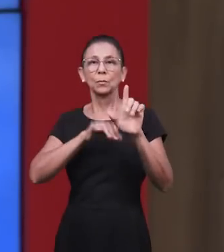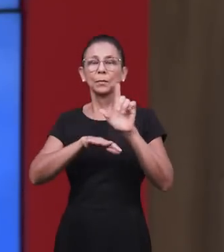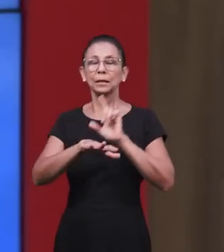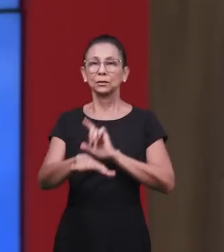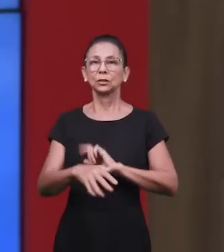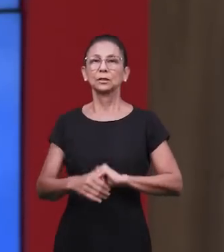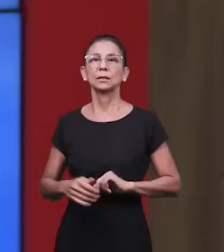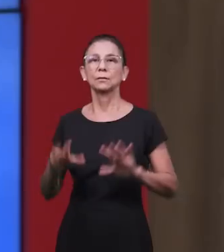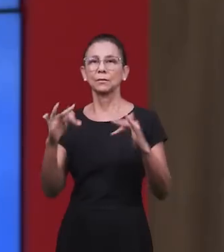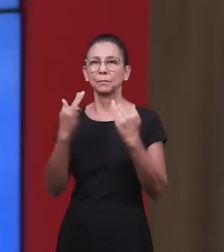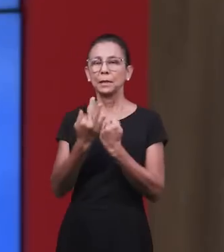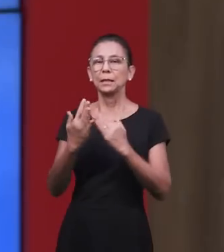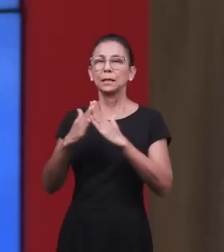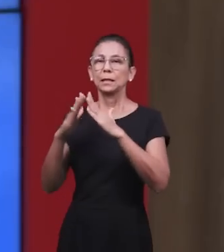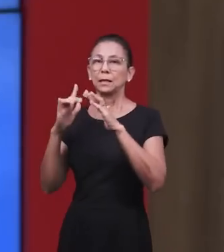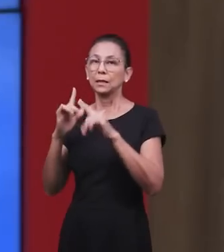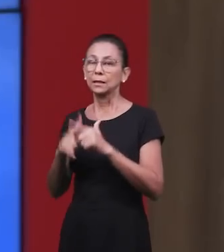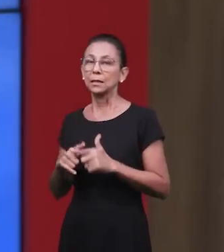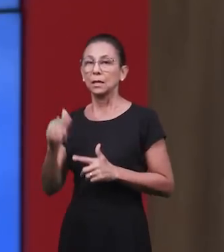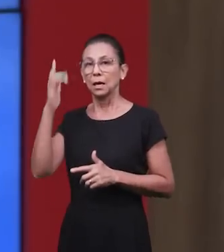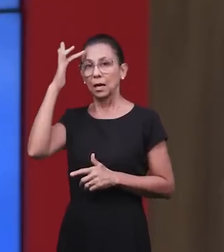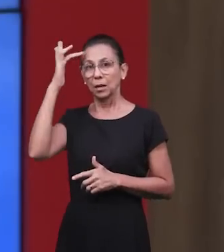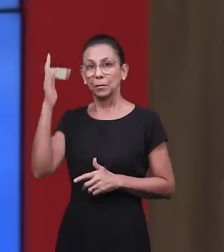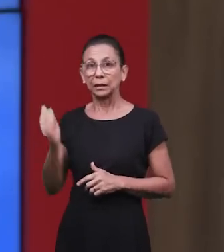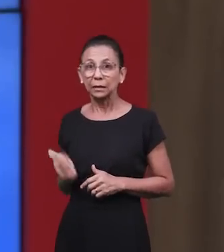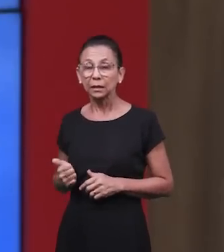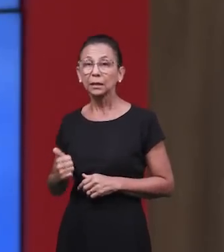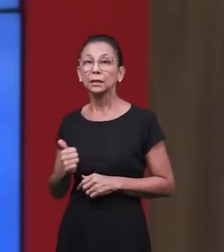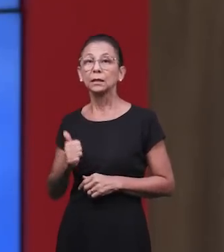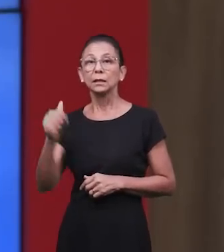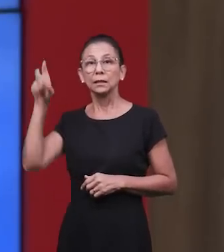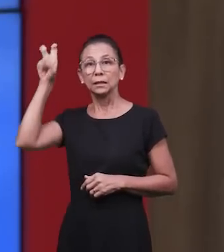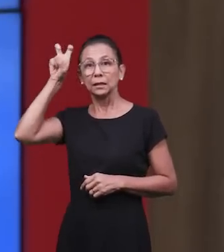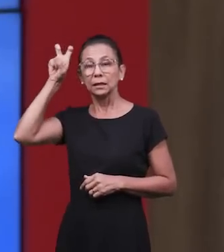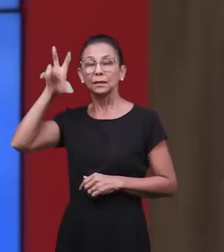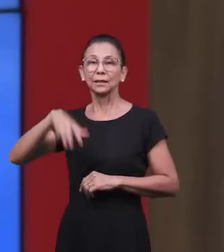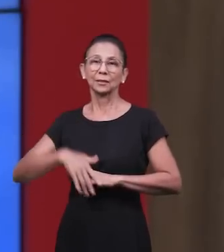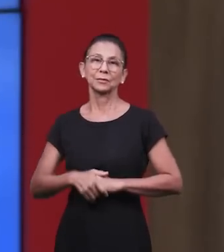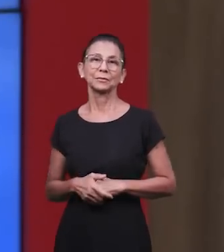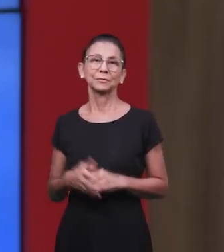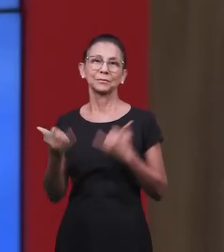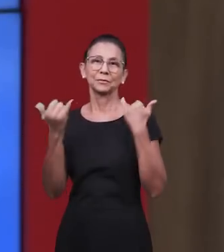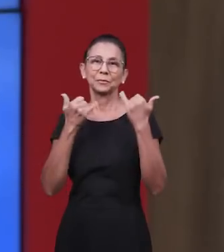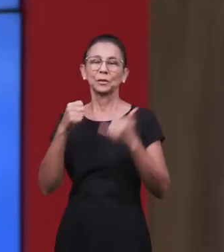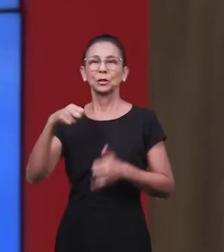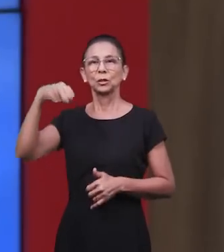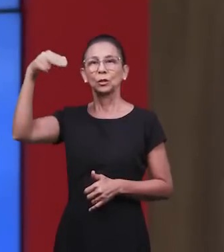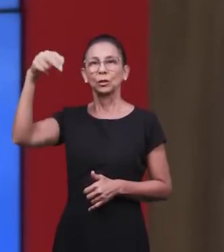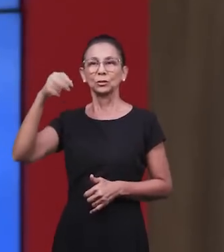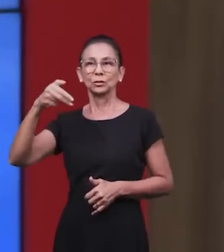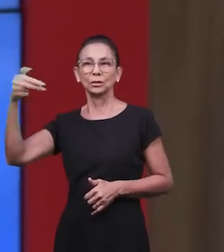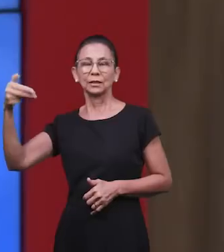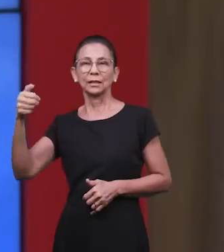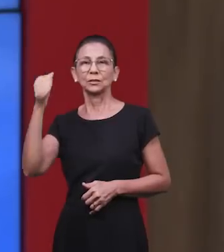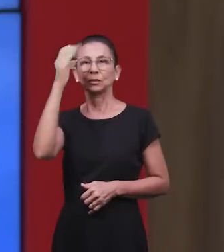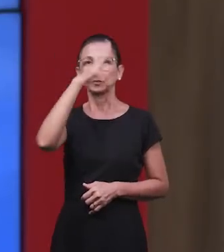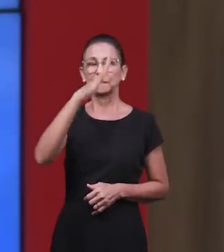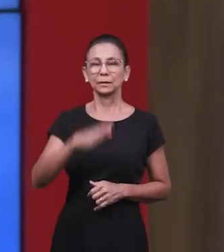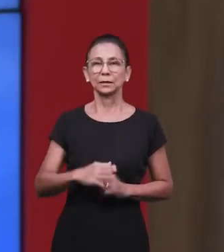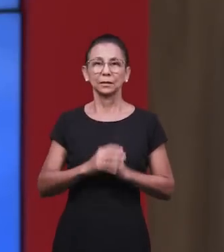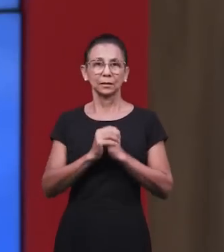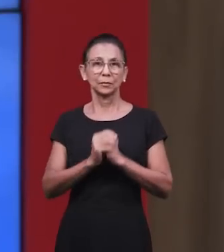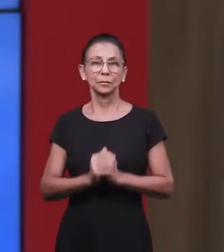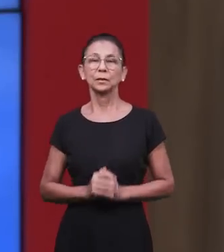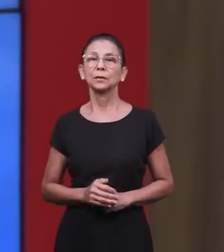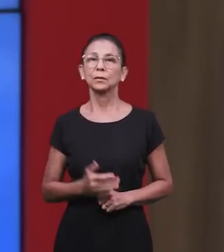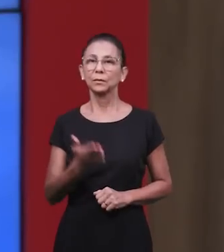igreja e nós vamos trazer mais notícias amanhã, quinta-feira, do Norte e o Nordeste do Brasil. Amém? E olha, se você